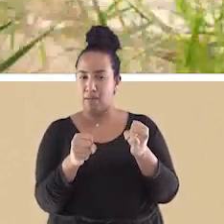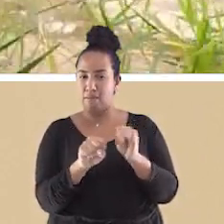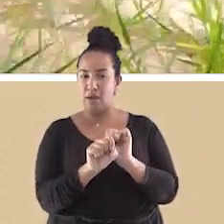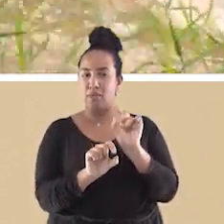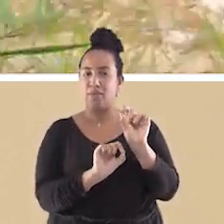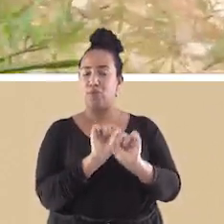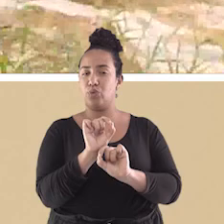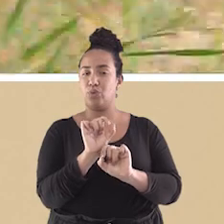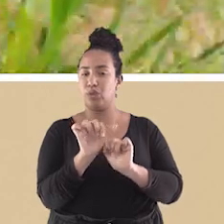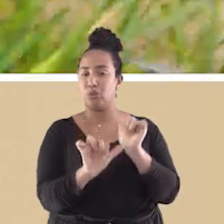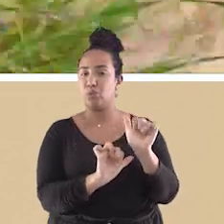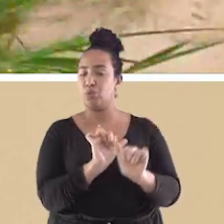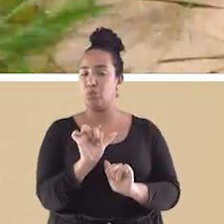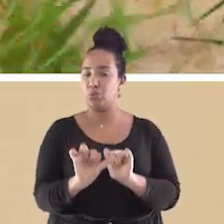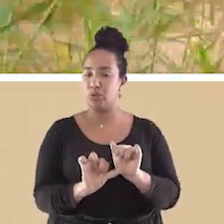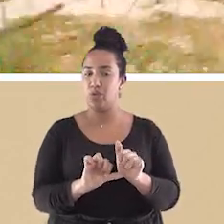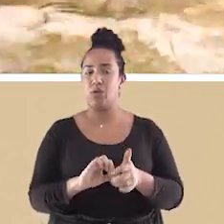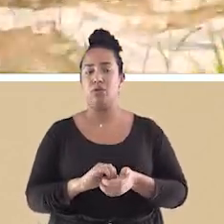ele